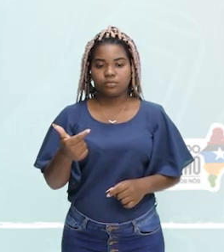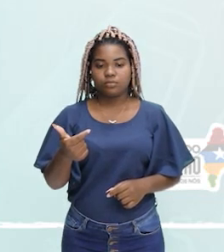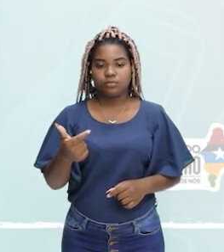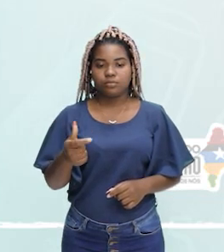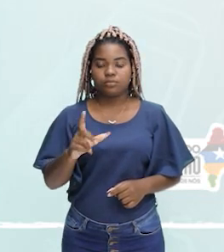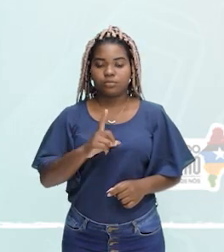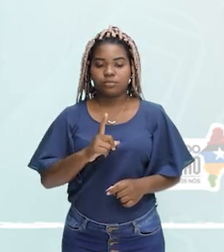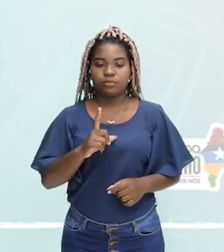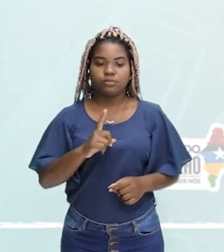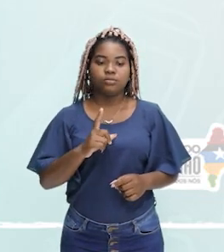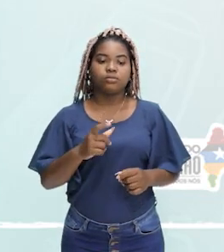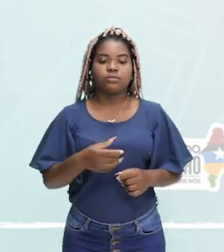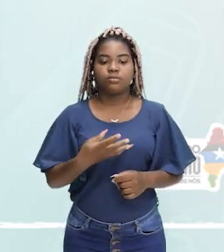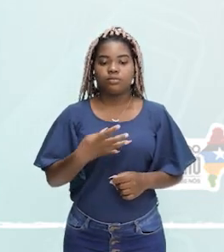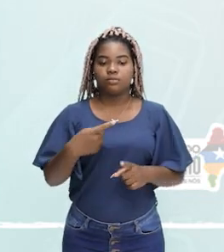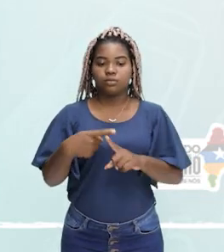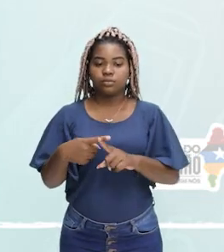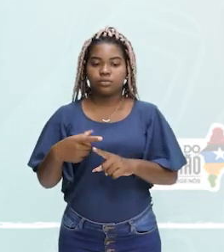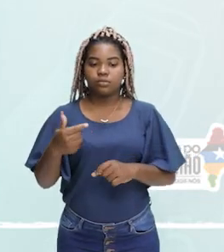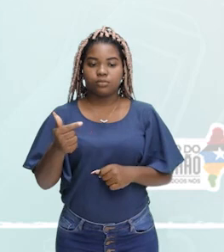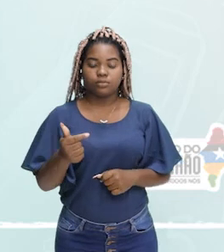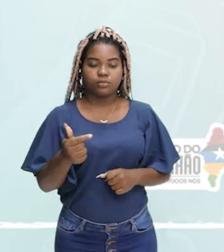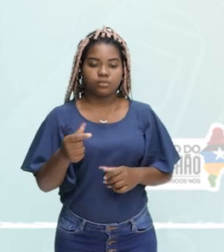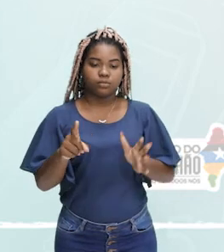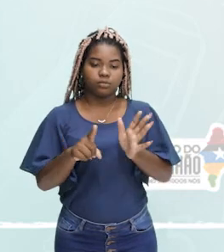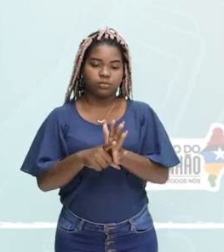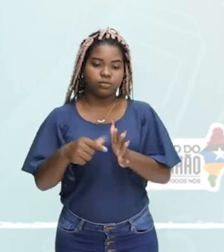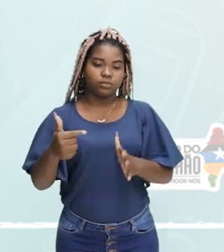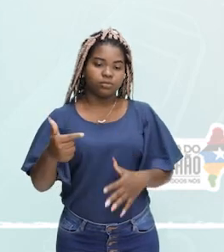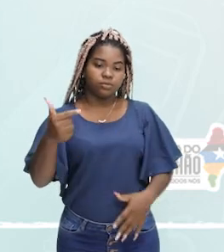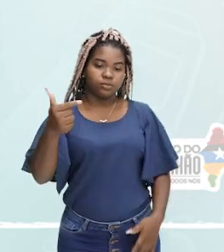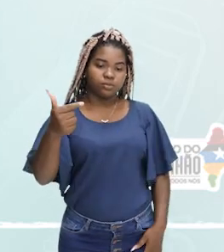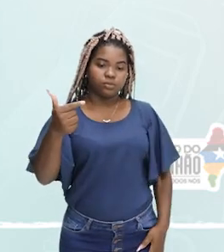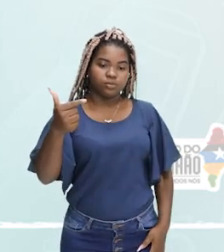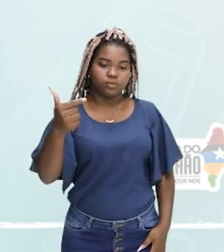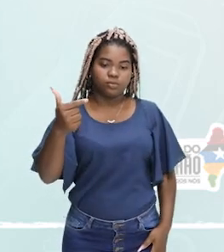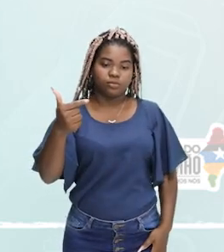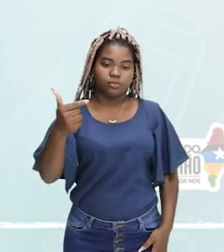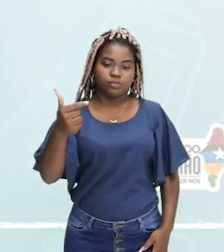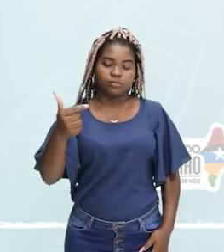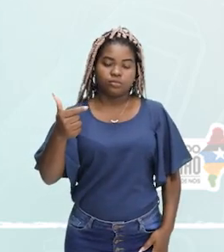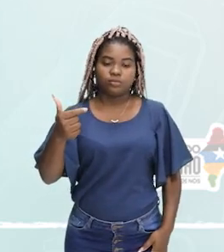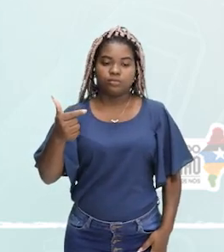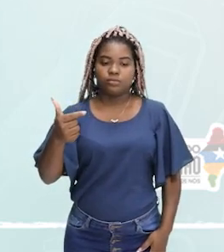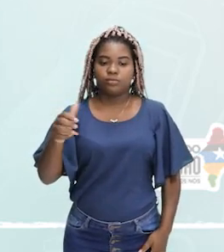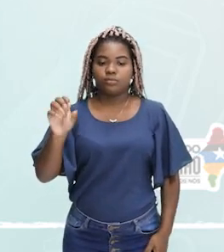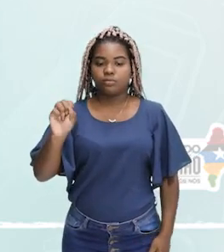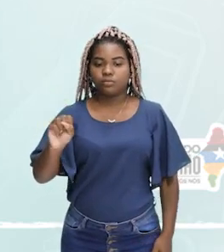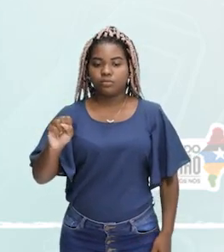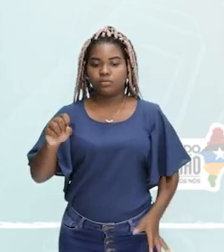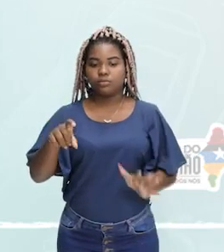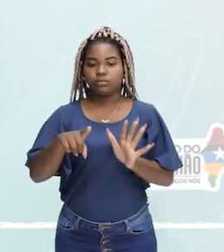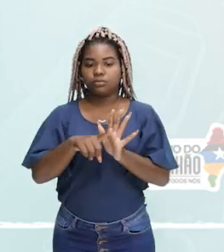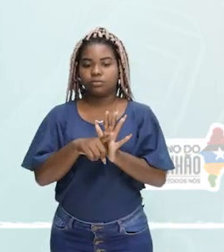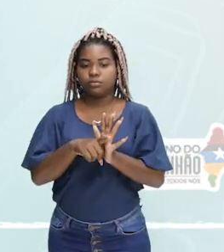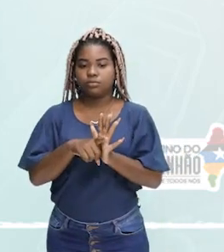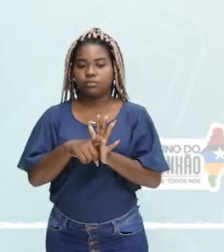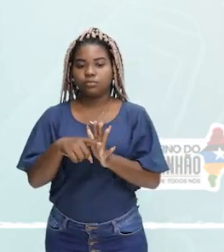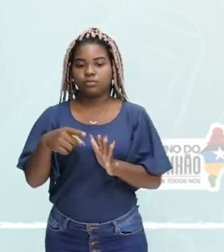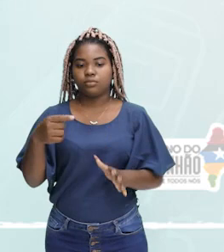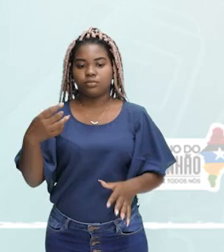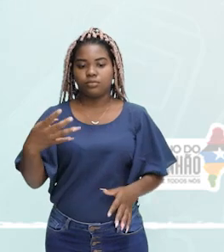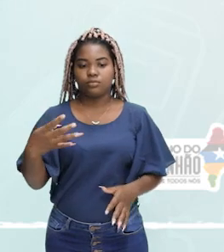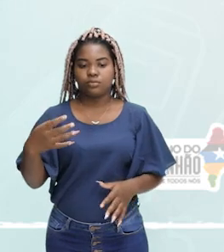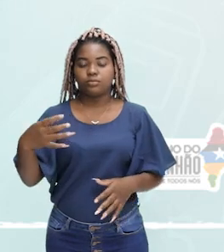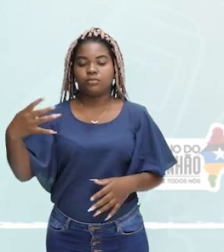tá? Então, eu tenho 4 vezes 2, que a gente acabou de achar, menos o 2 ao quadrado. 4 vezes 2 dá 8, 2 ao quadrado dá 4,